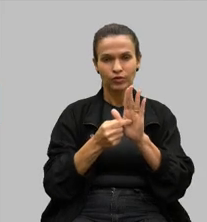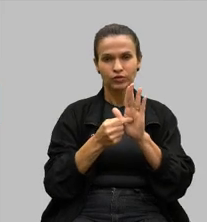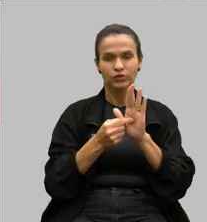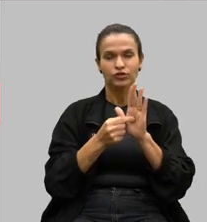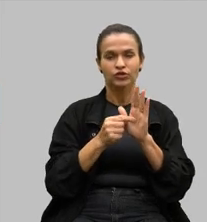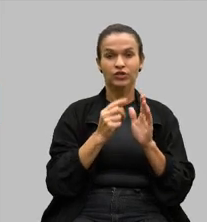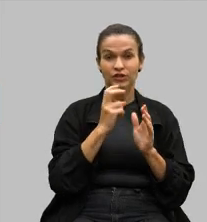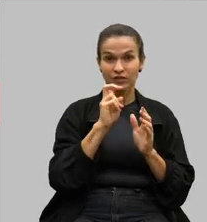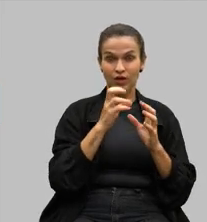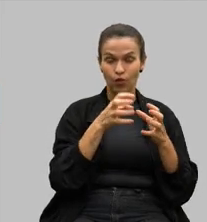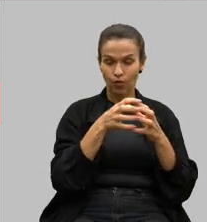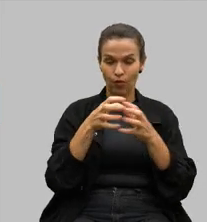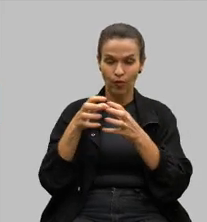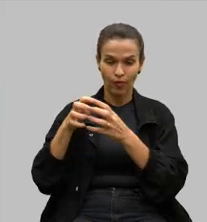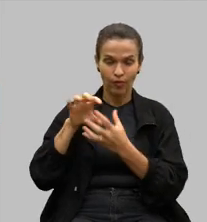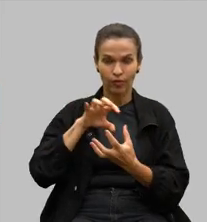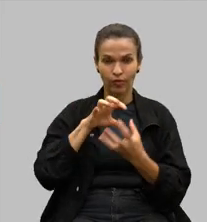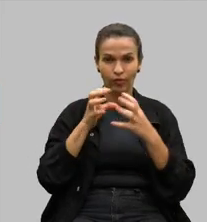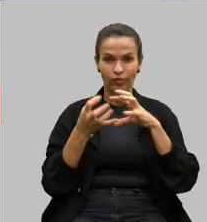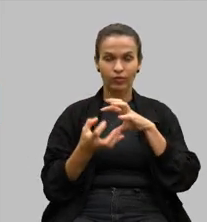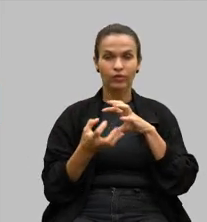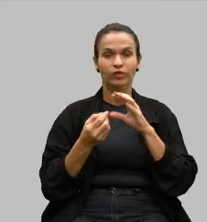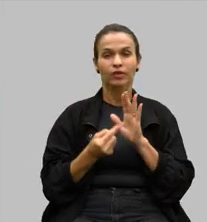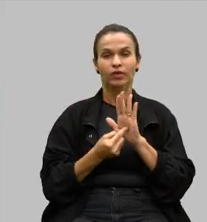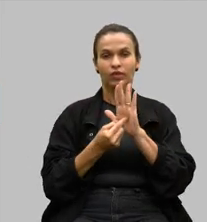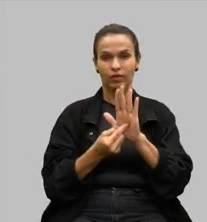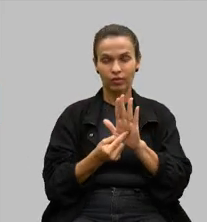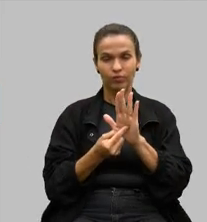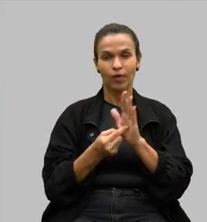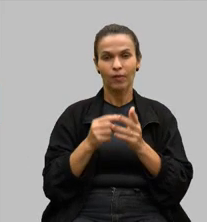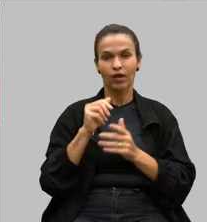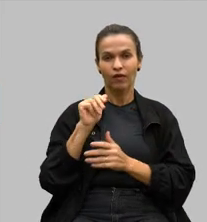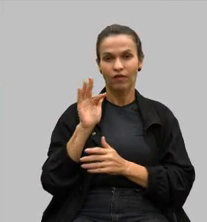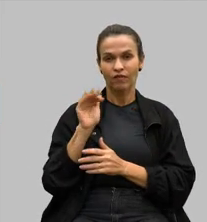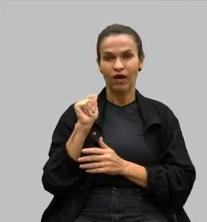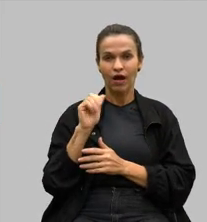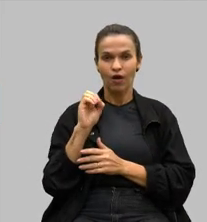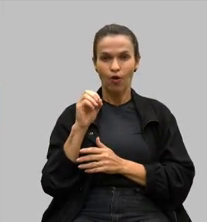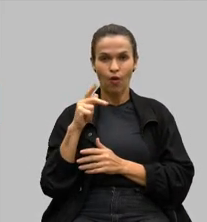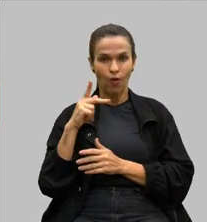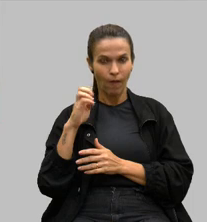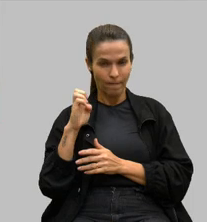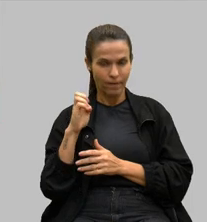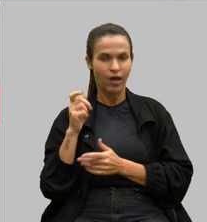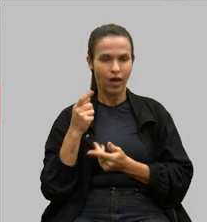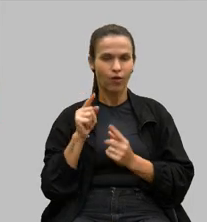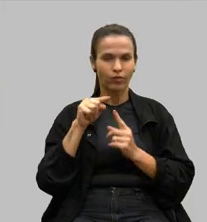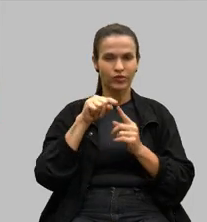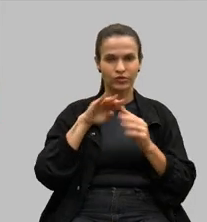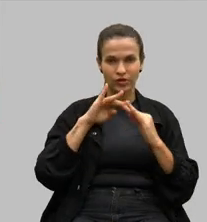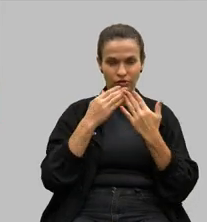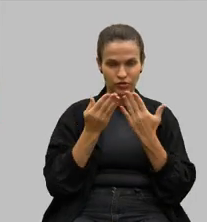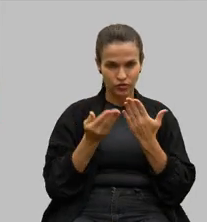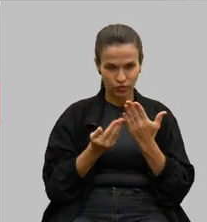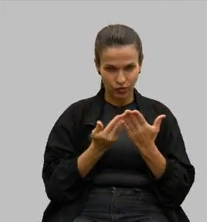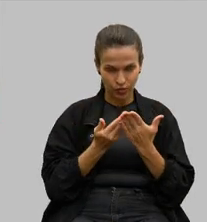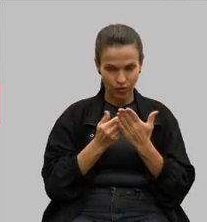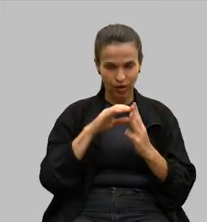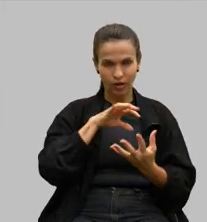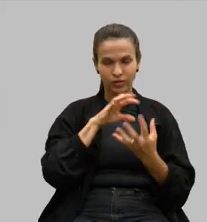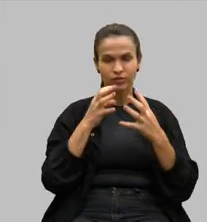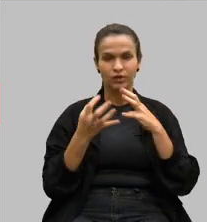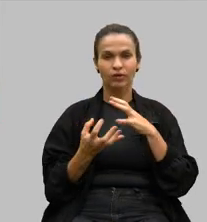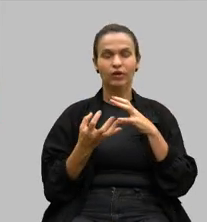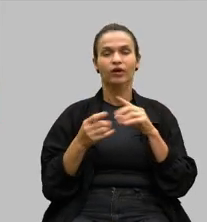comunidades restauradas entregas pela faop porque a escola ela restaura a faop guachupe a inauguração da